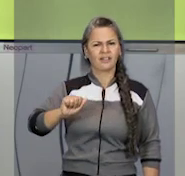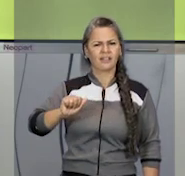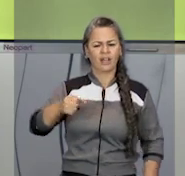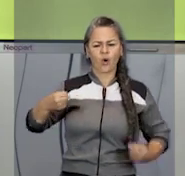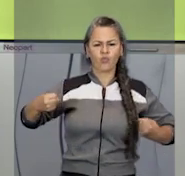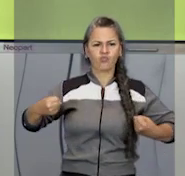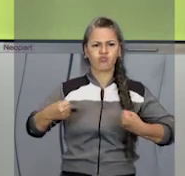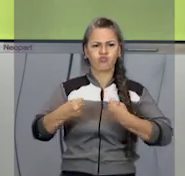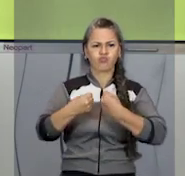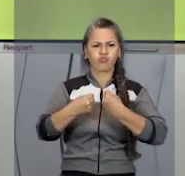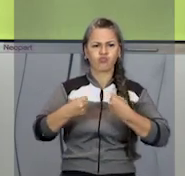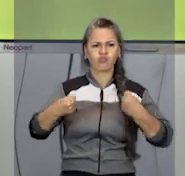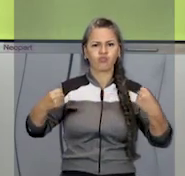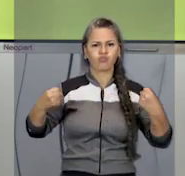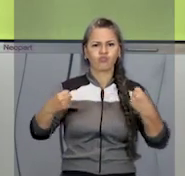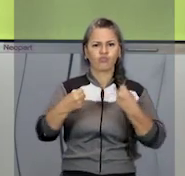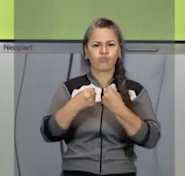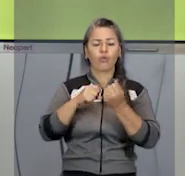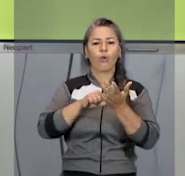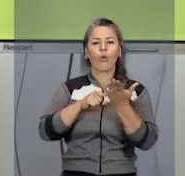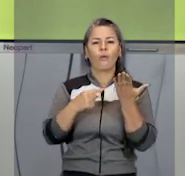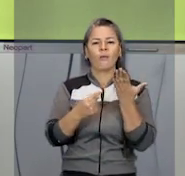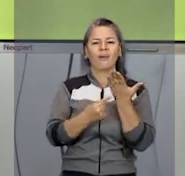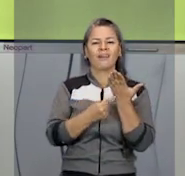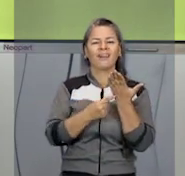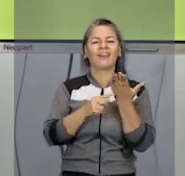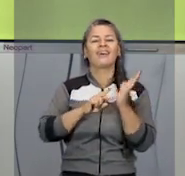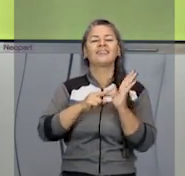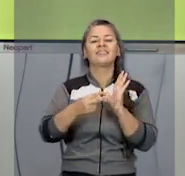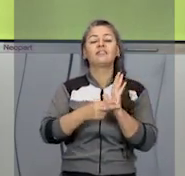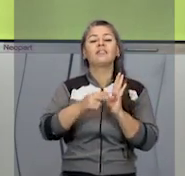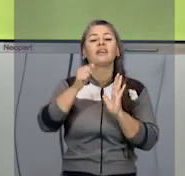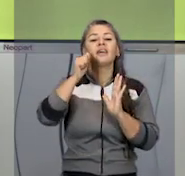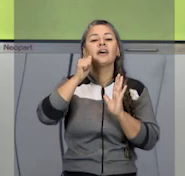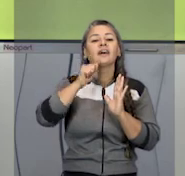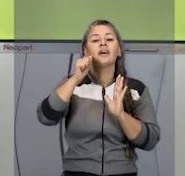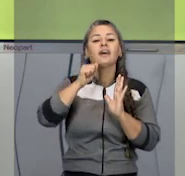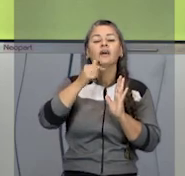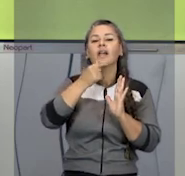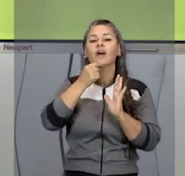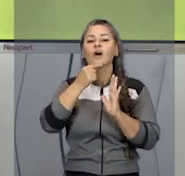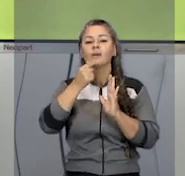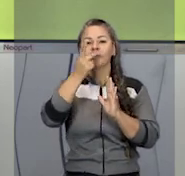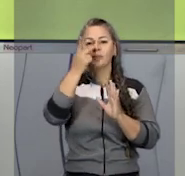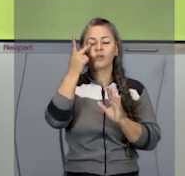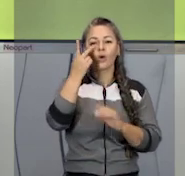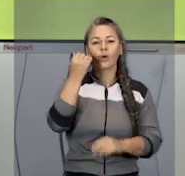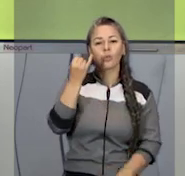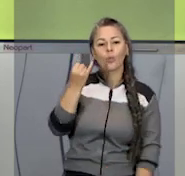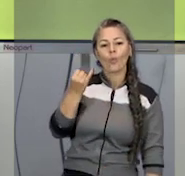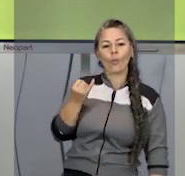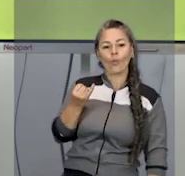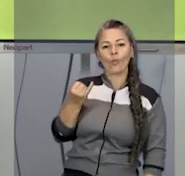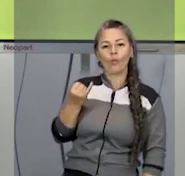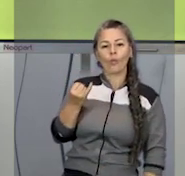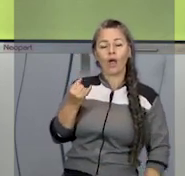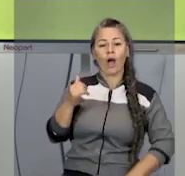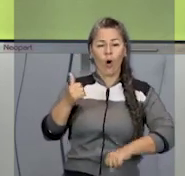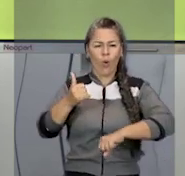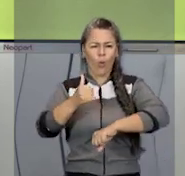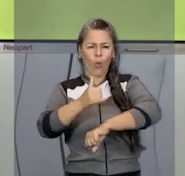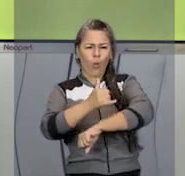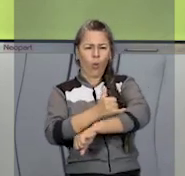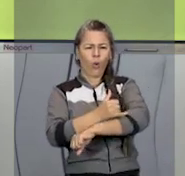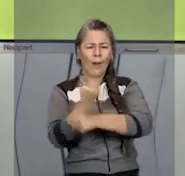fazem regime, aí elas emagrecem, aí depois elas voltam ao corpo, né? Na forma antiga, aí engordam,